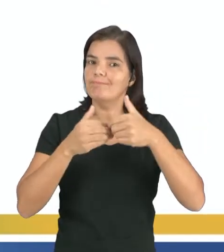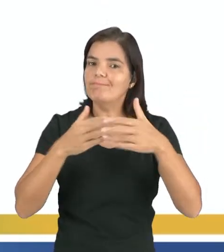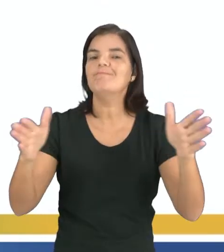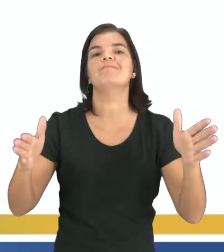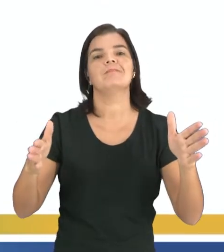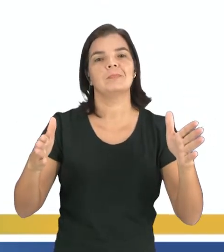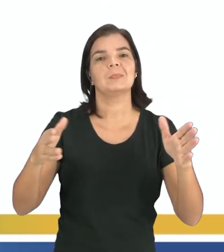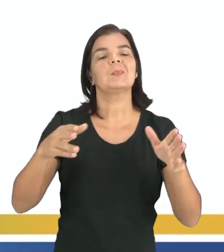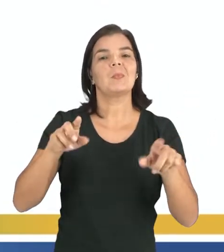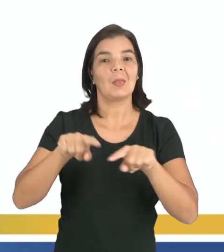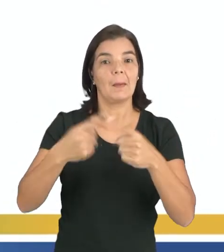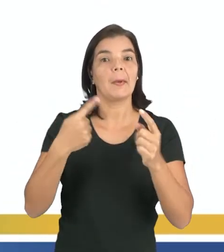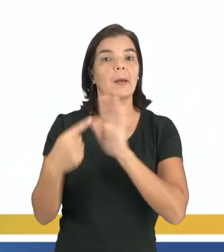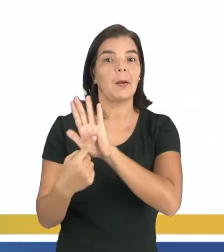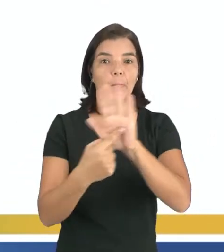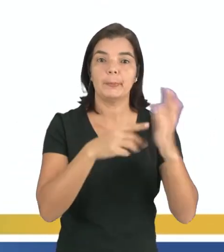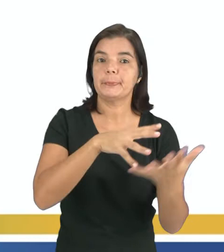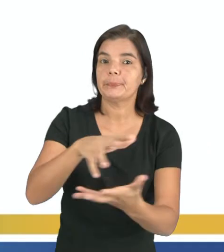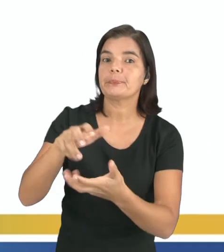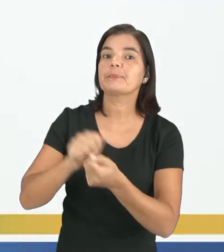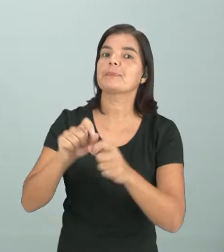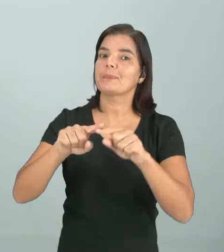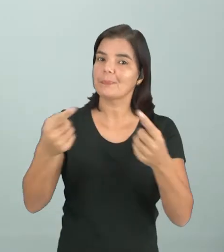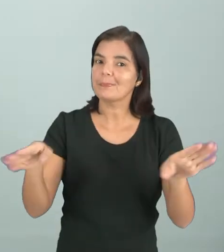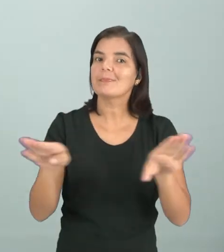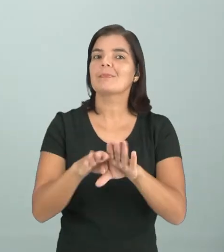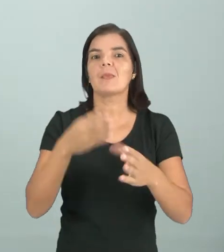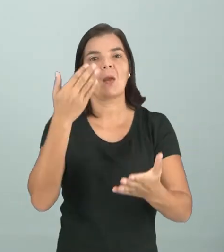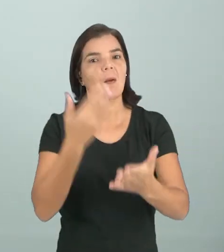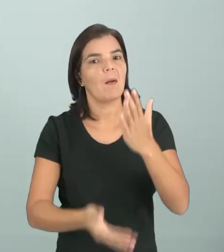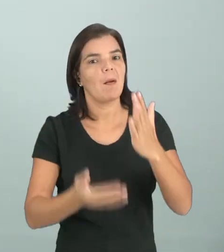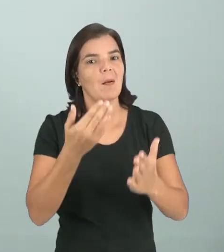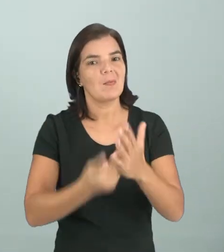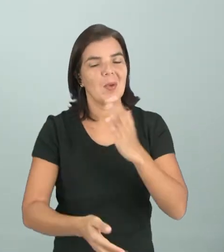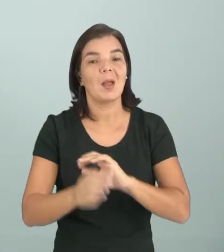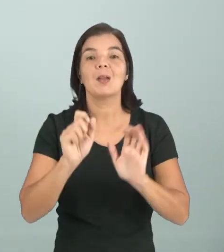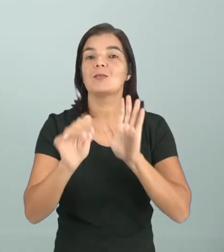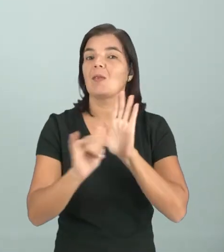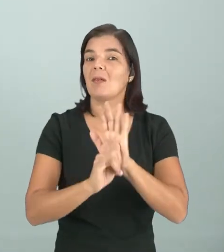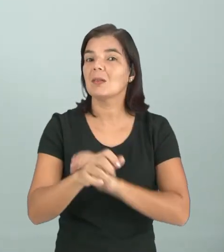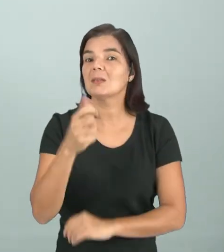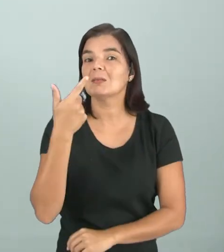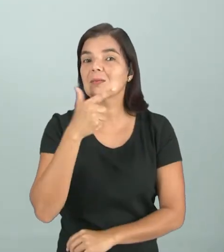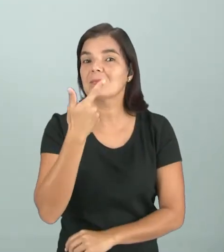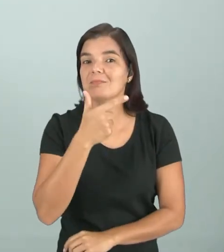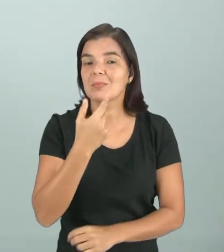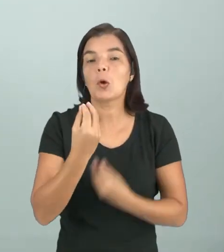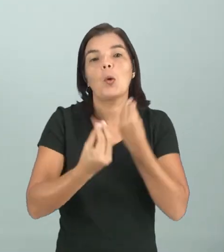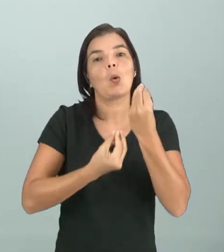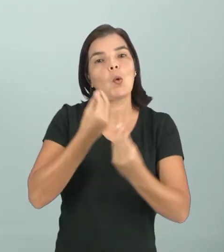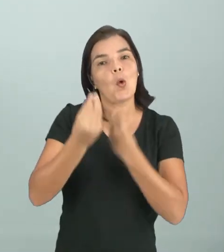nacionais aí serem apresentadas ao mundo, mas podem perder a ideia do humor, dependendo aí de como ela vai ser interpretada.